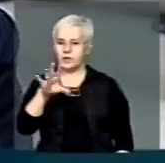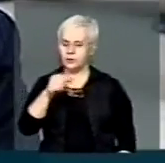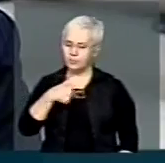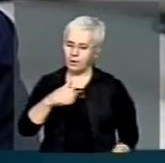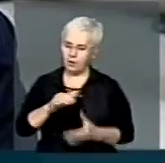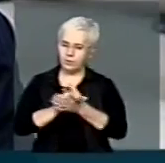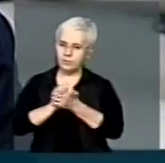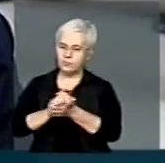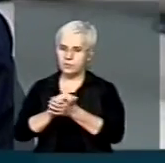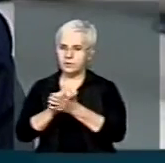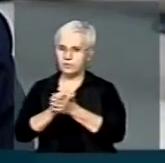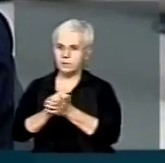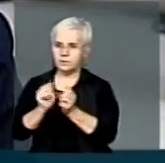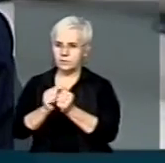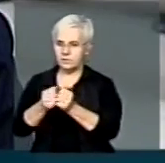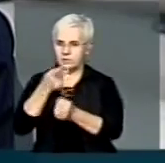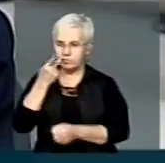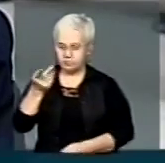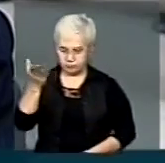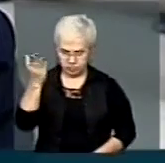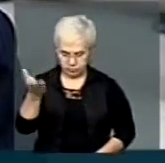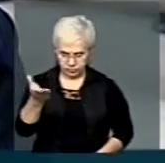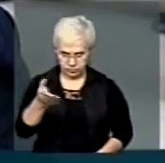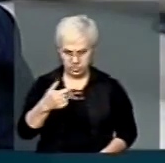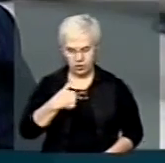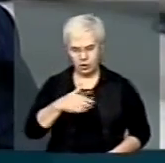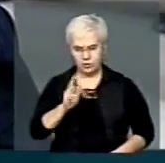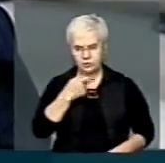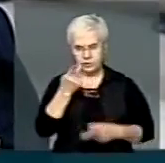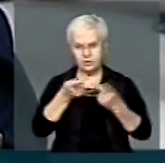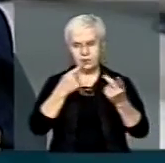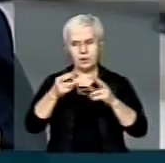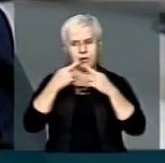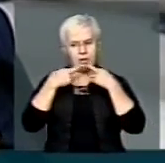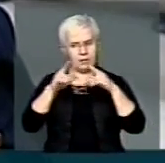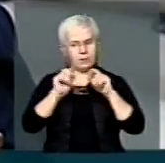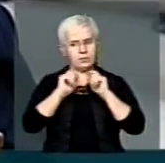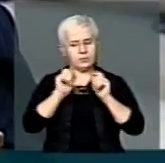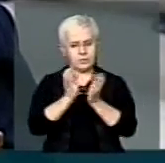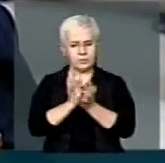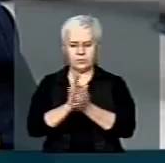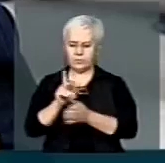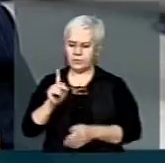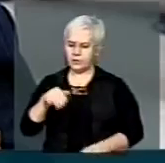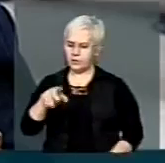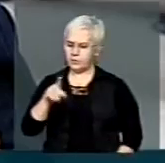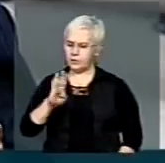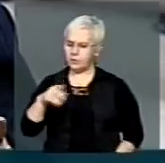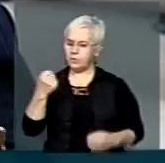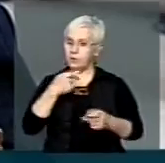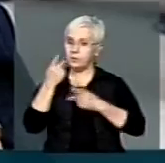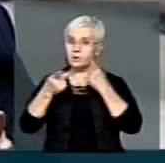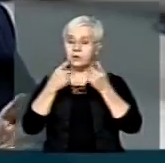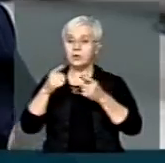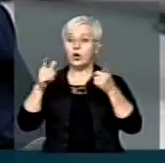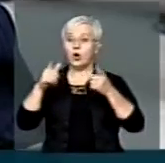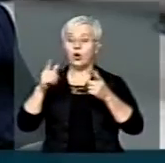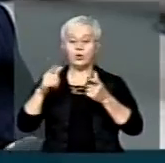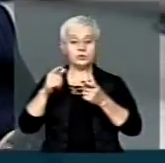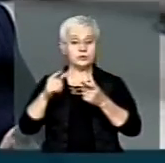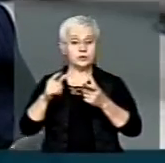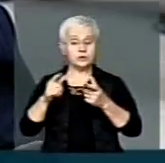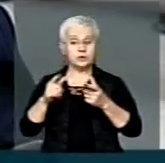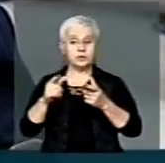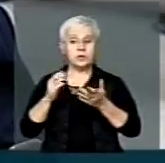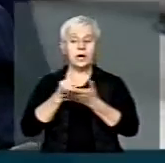idêntico a Vossa Excelência aqui, reclamando e dizendo que o PMDB precisa dizer de onde ele é, se é